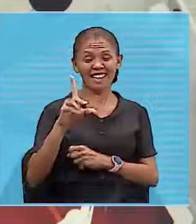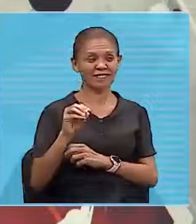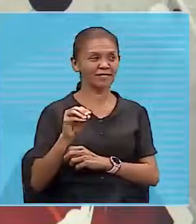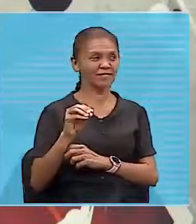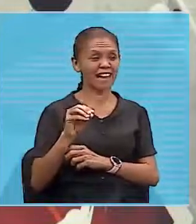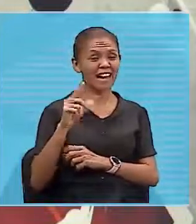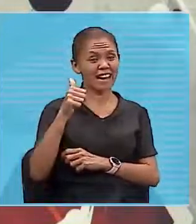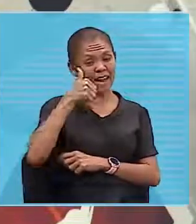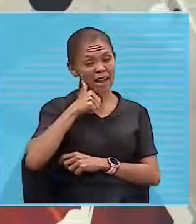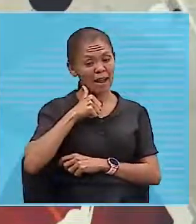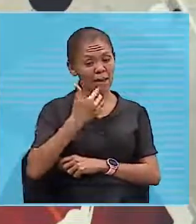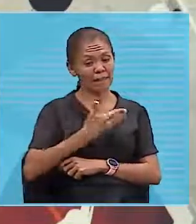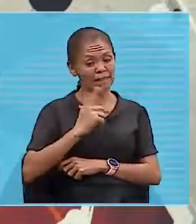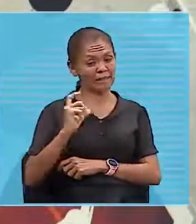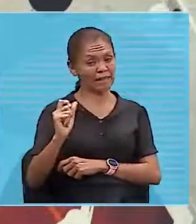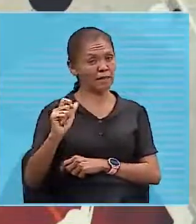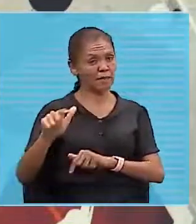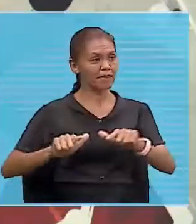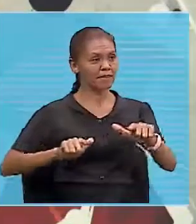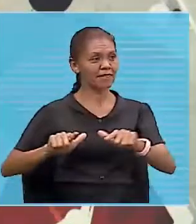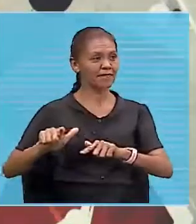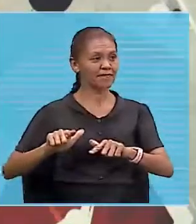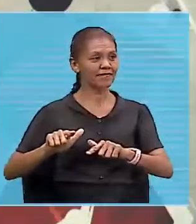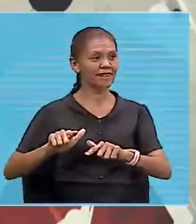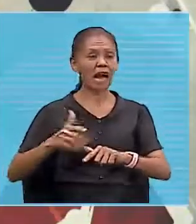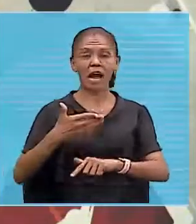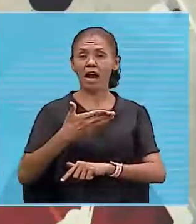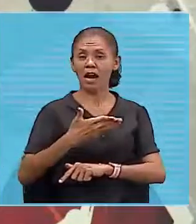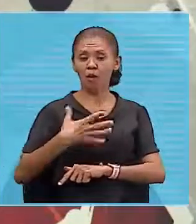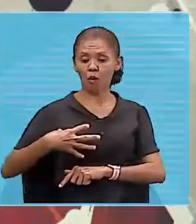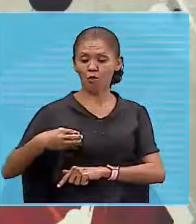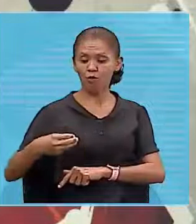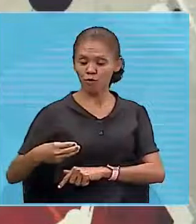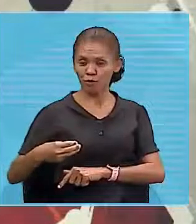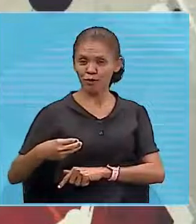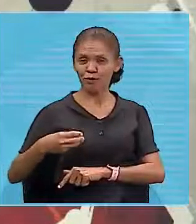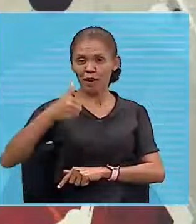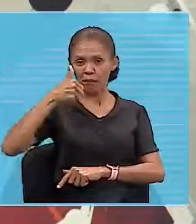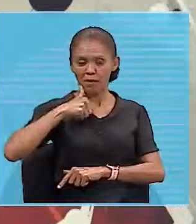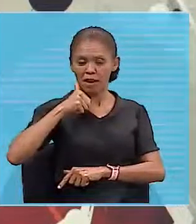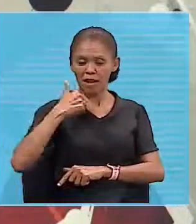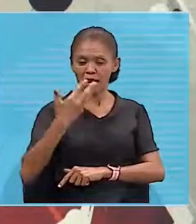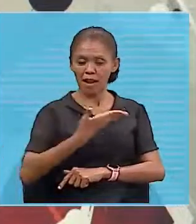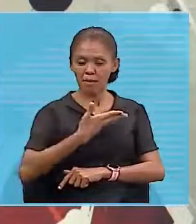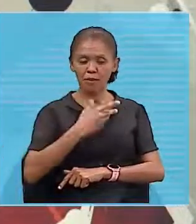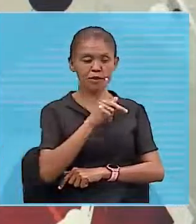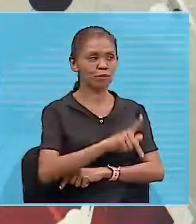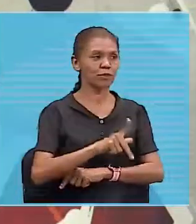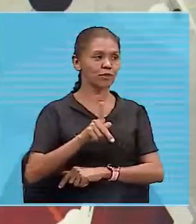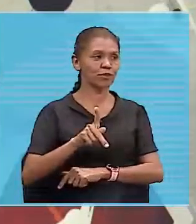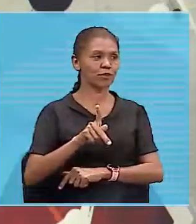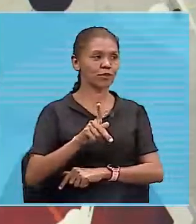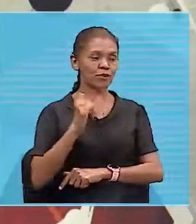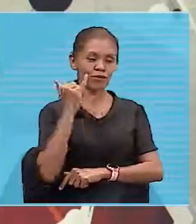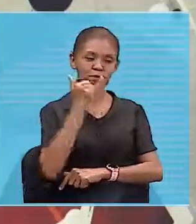saiu para trabalhar o Ferraz meu amigo Ferraz filho dela esse Adriano Bora dar uma volta no carro da